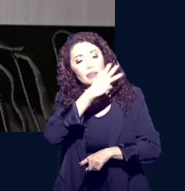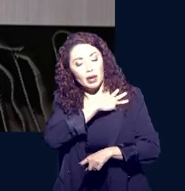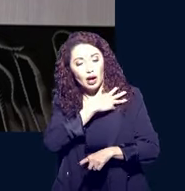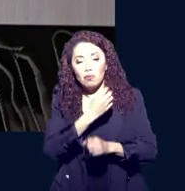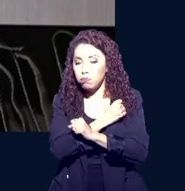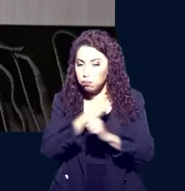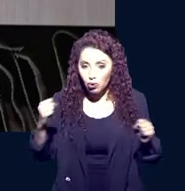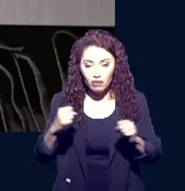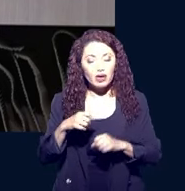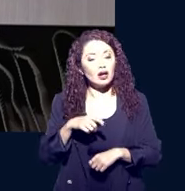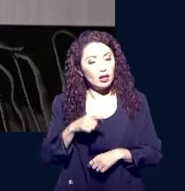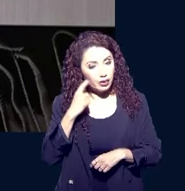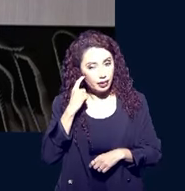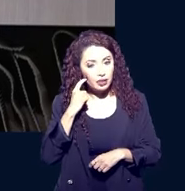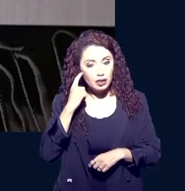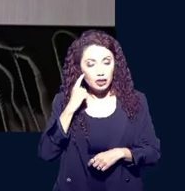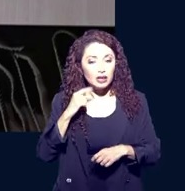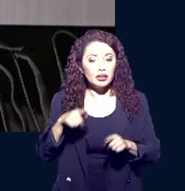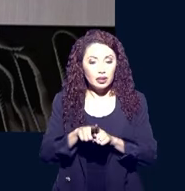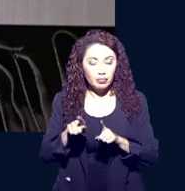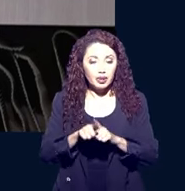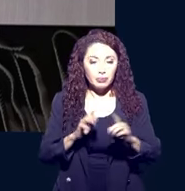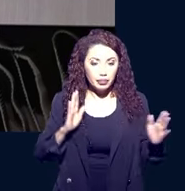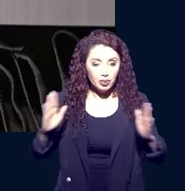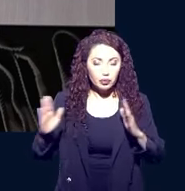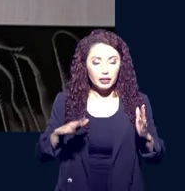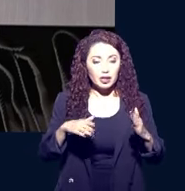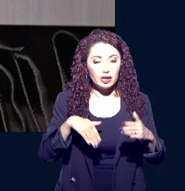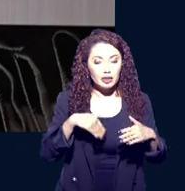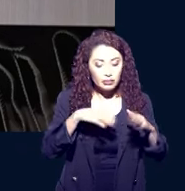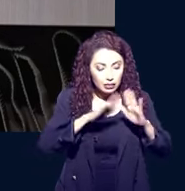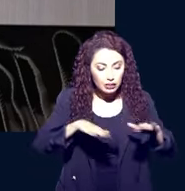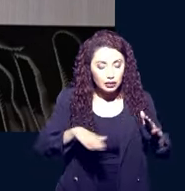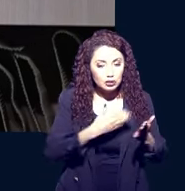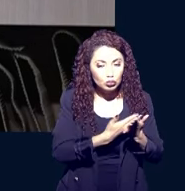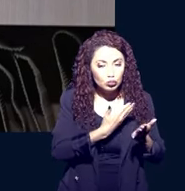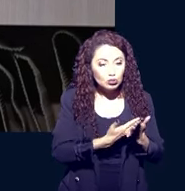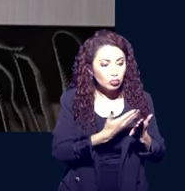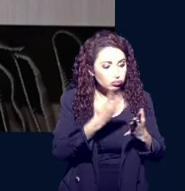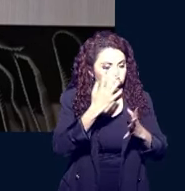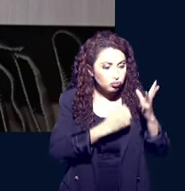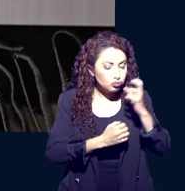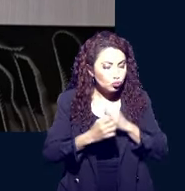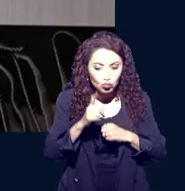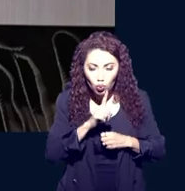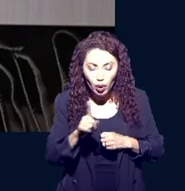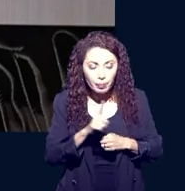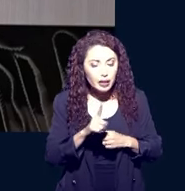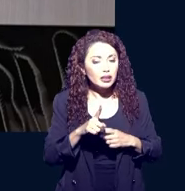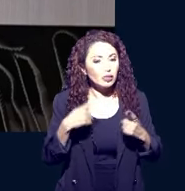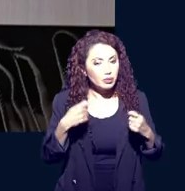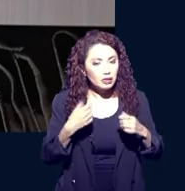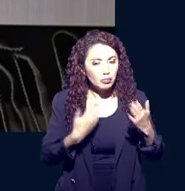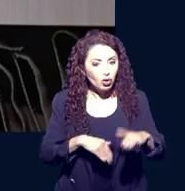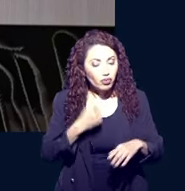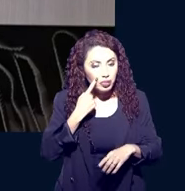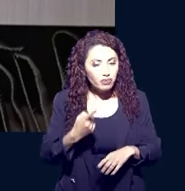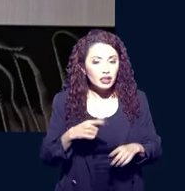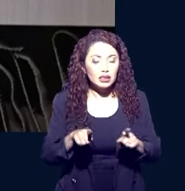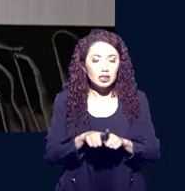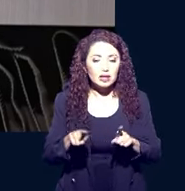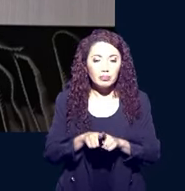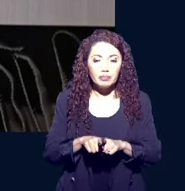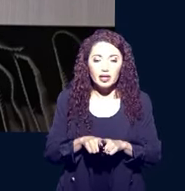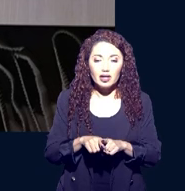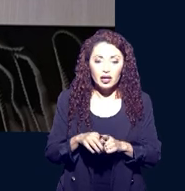aprendizado que a criança termina o Fundamental e o médio vai fazer as provas de não aprender o mínimo que tinha que ter aprendido E baixa